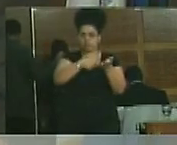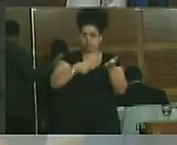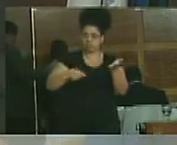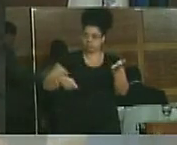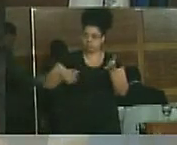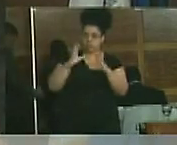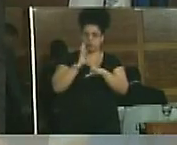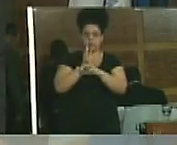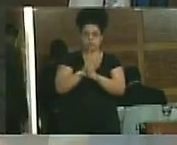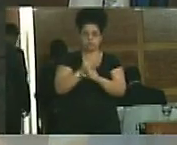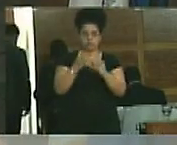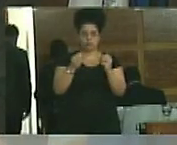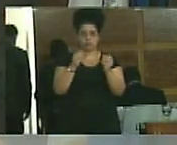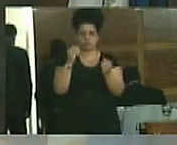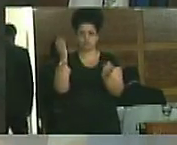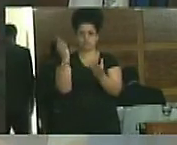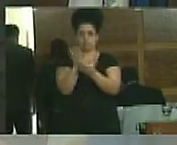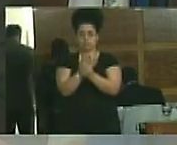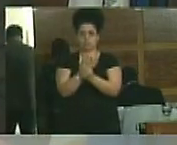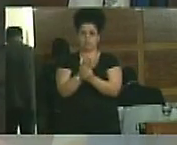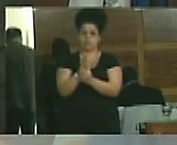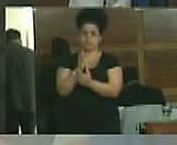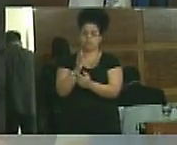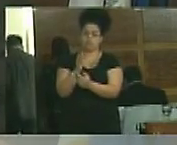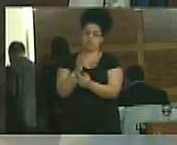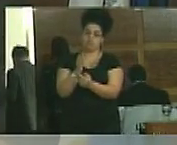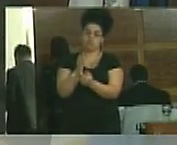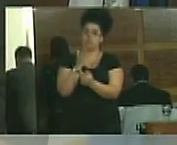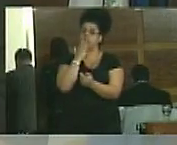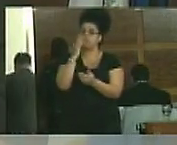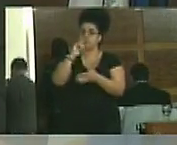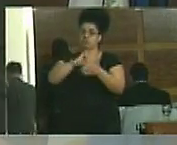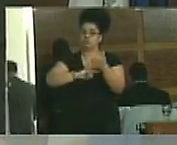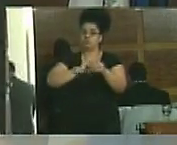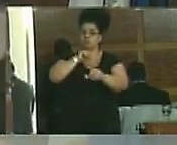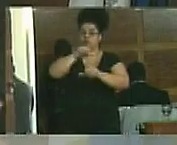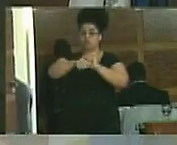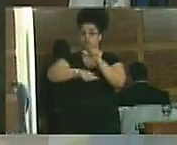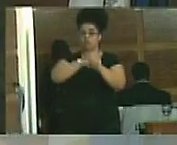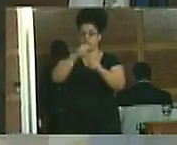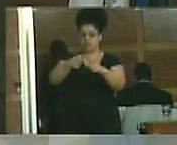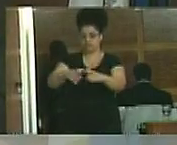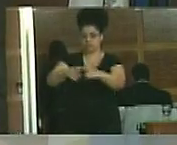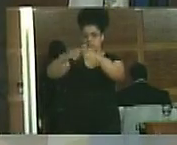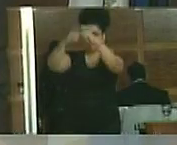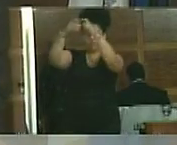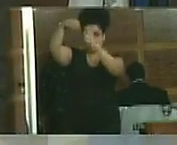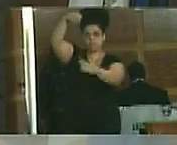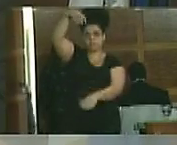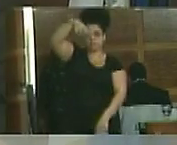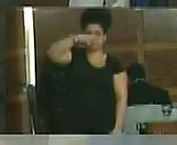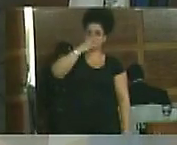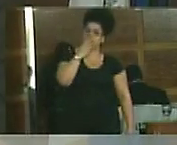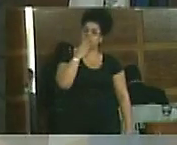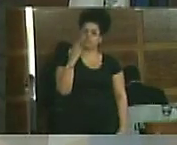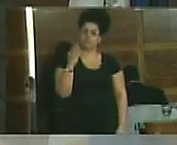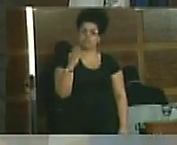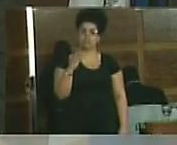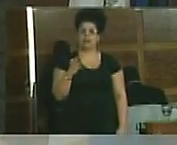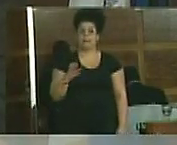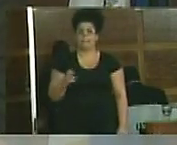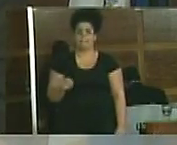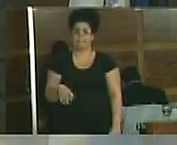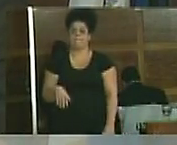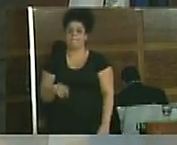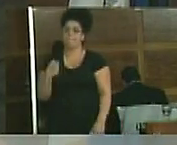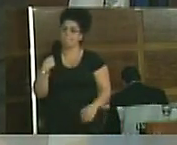no serviço público, está cansado, está careca de pedir lá esse benefício e não sai. É incrível, parece que nós temos